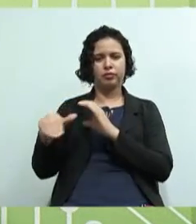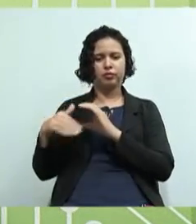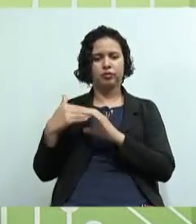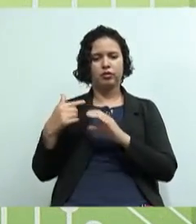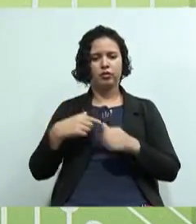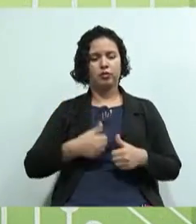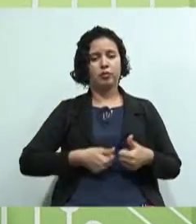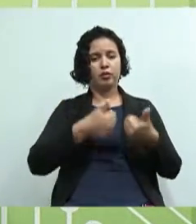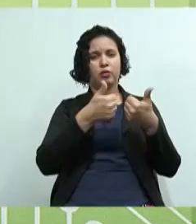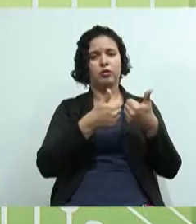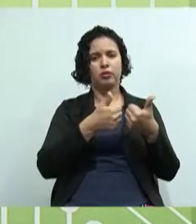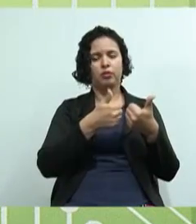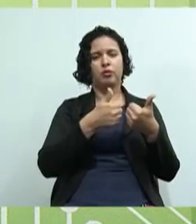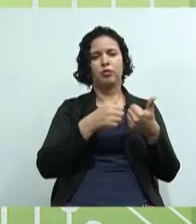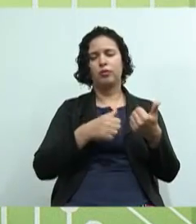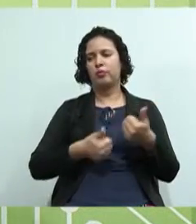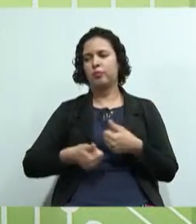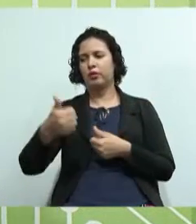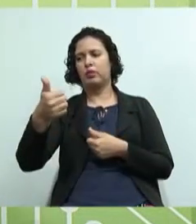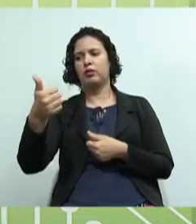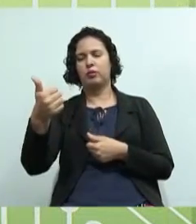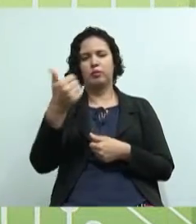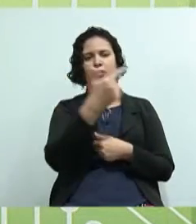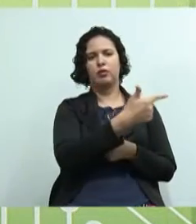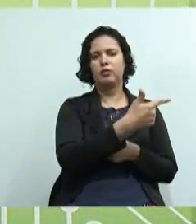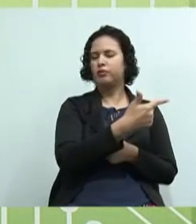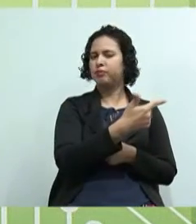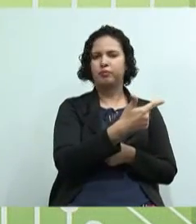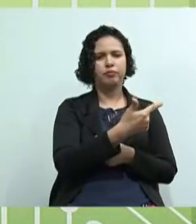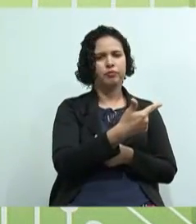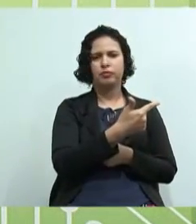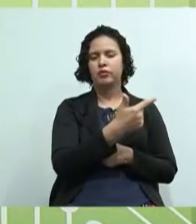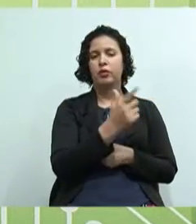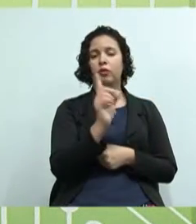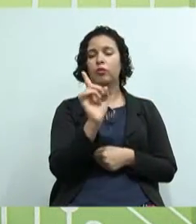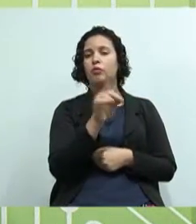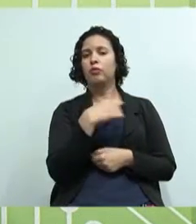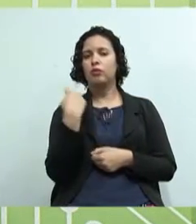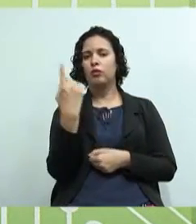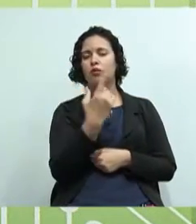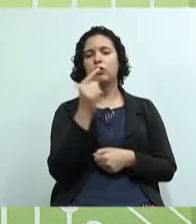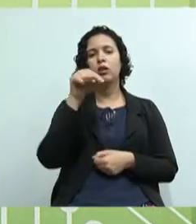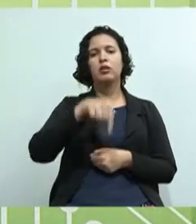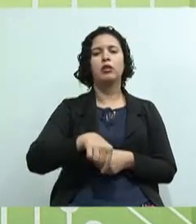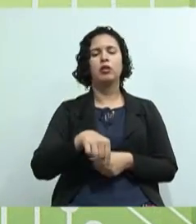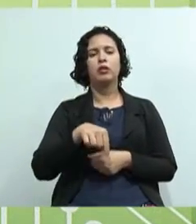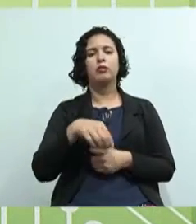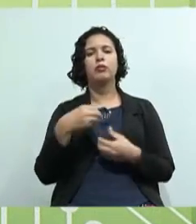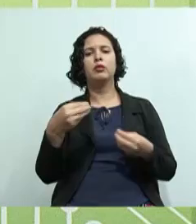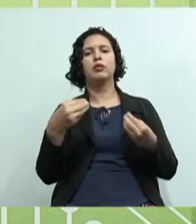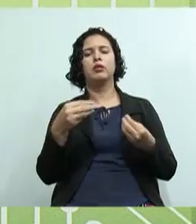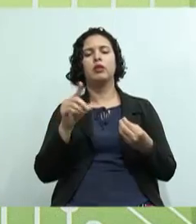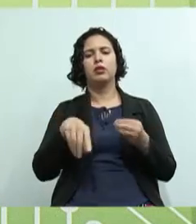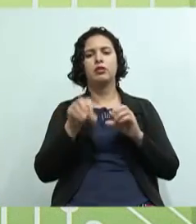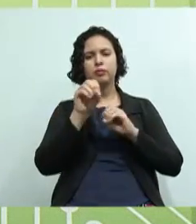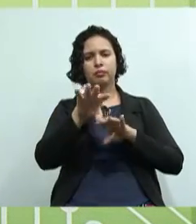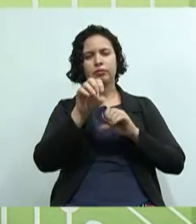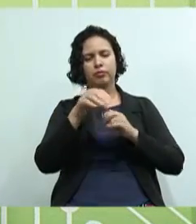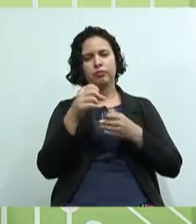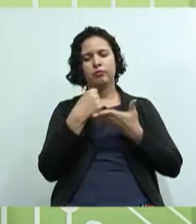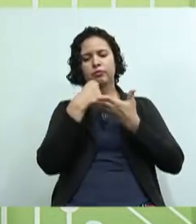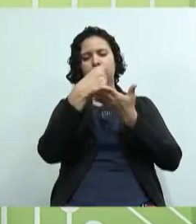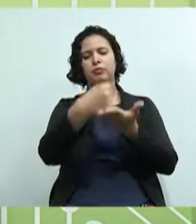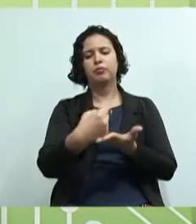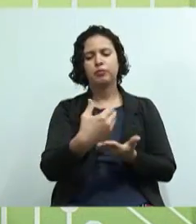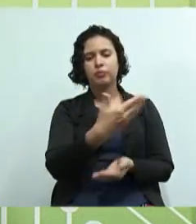sou melhor, ou que ele é melhor, ou que a Tamires é melhor. Nós estamos aqui com um único objetivo, que é o de ensinar, é o de levar o conhecimento